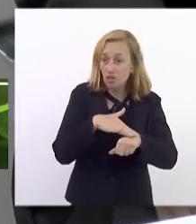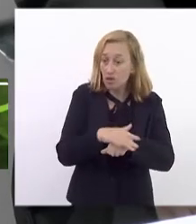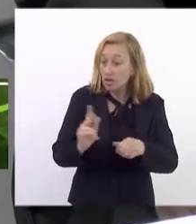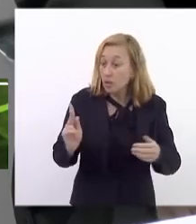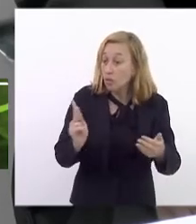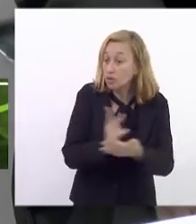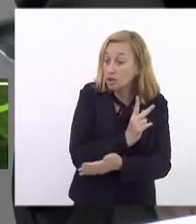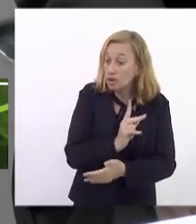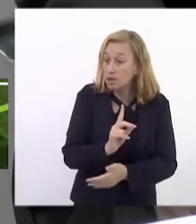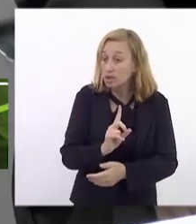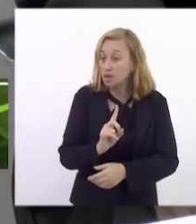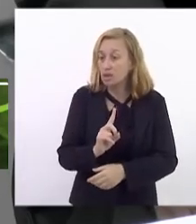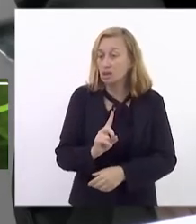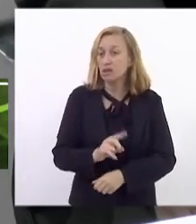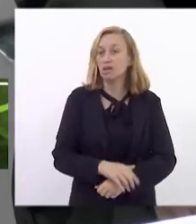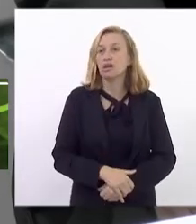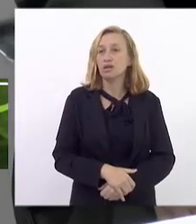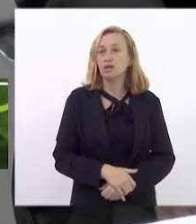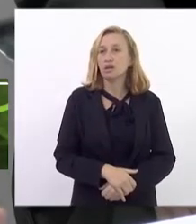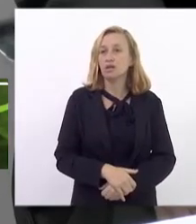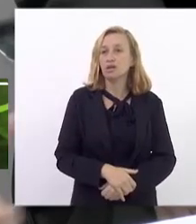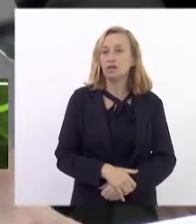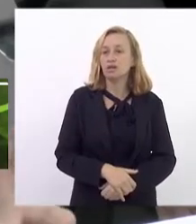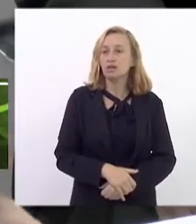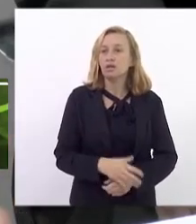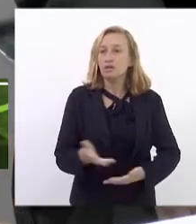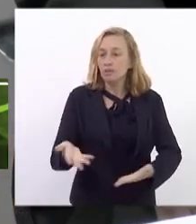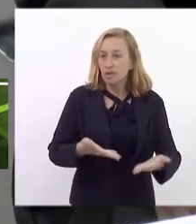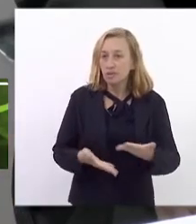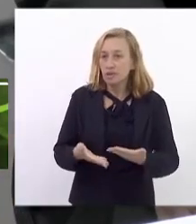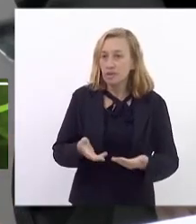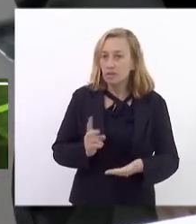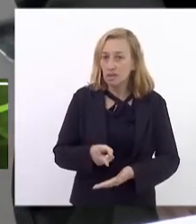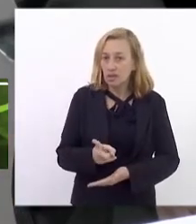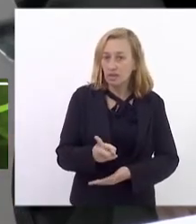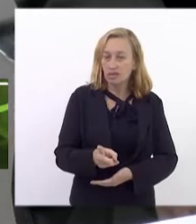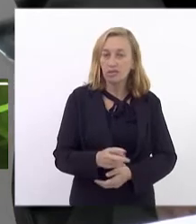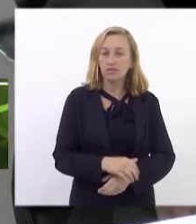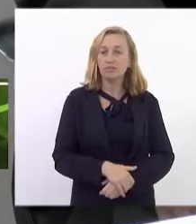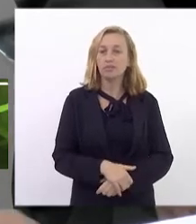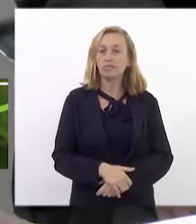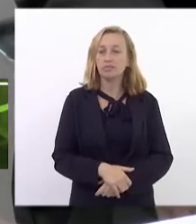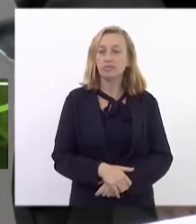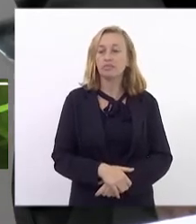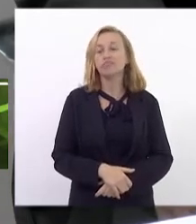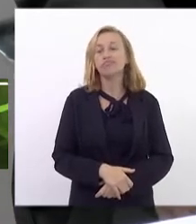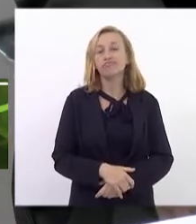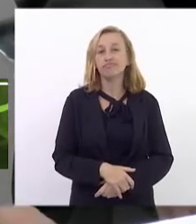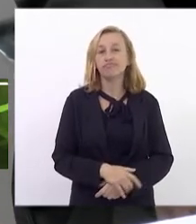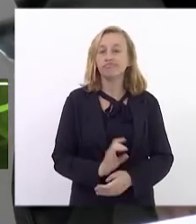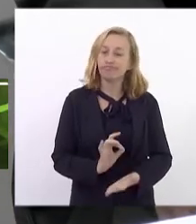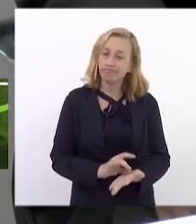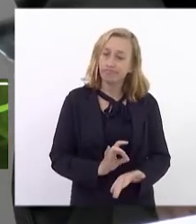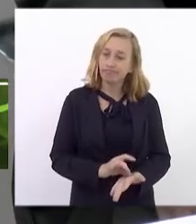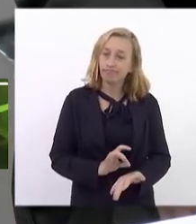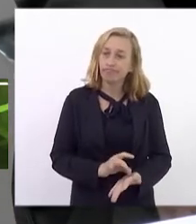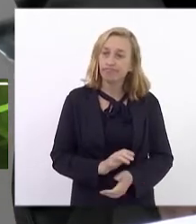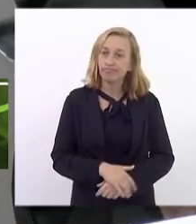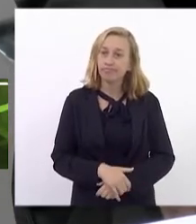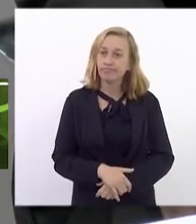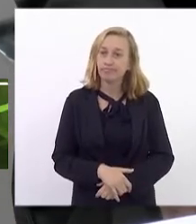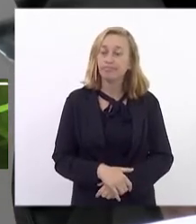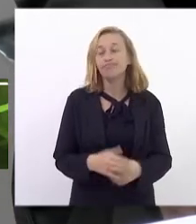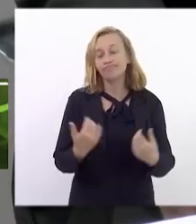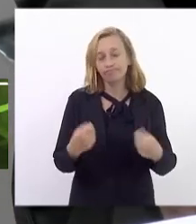acontecer entre as cidades, com uma participação efetiva. Então, isso daí realmente a gente